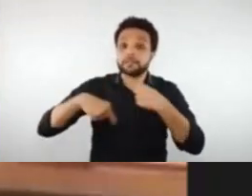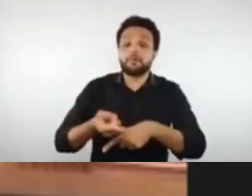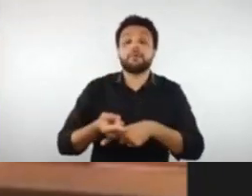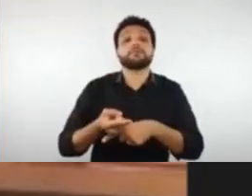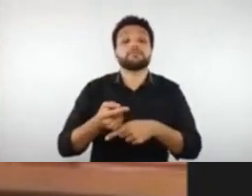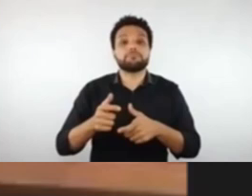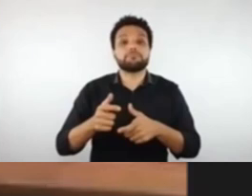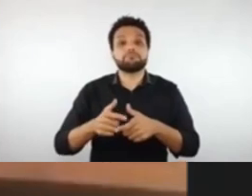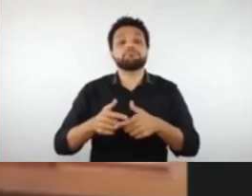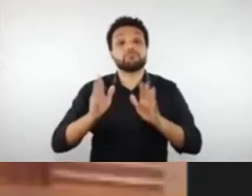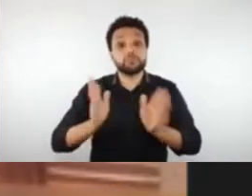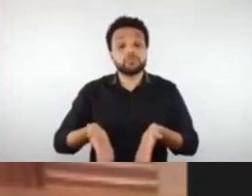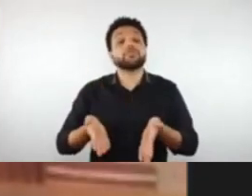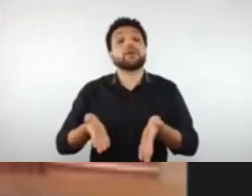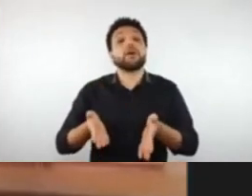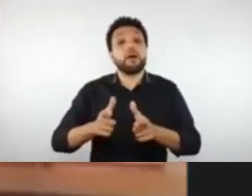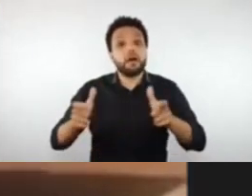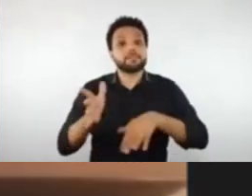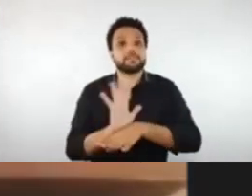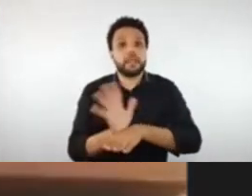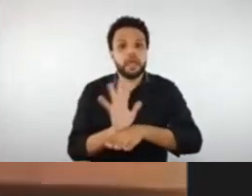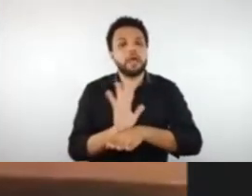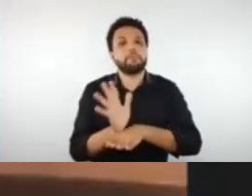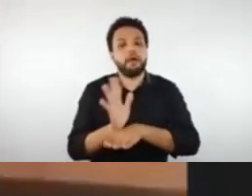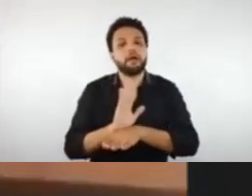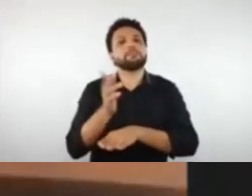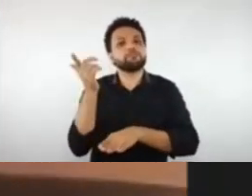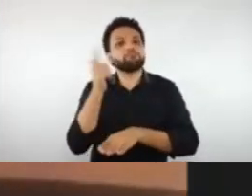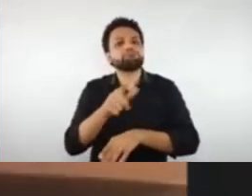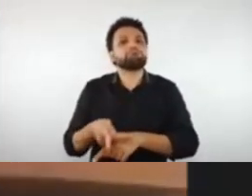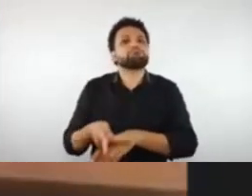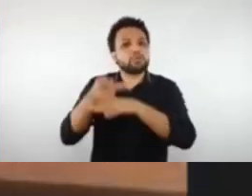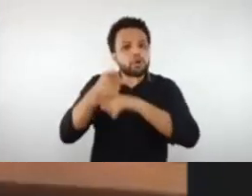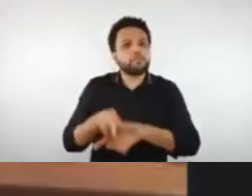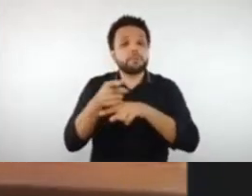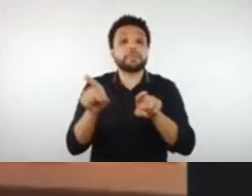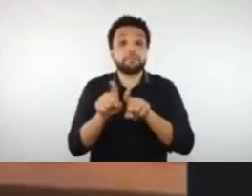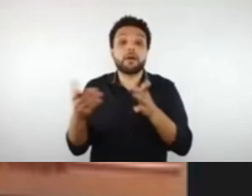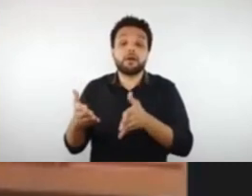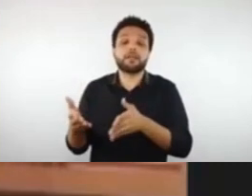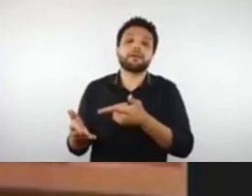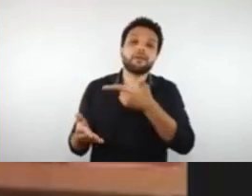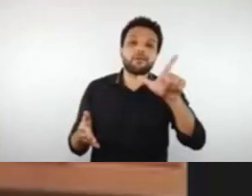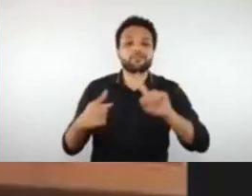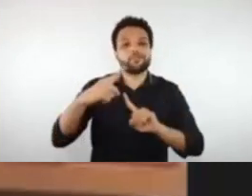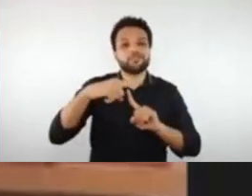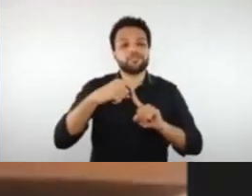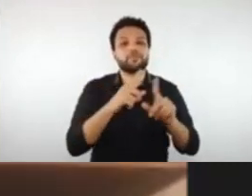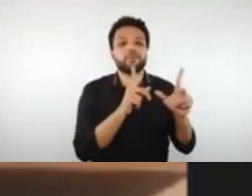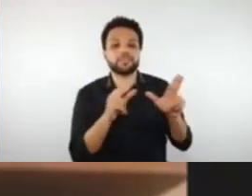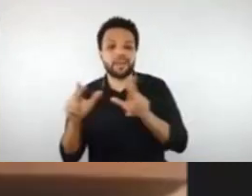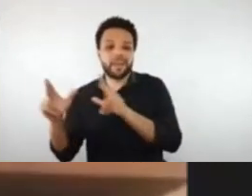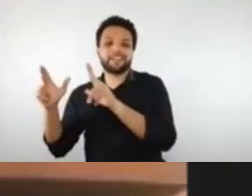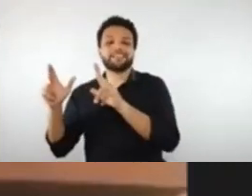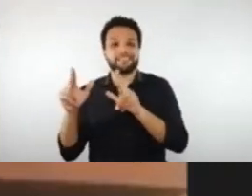dramaturgia, mas depois com a produção premiada crescente do cinema e agora com as obras seriadas